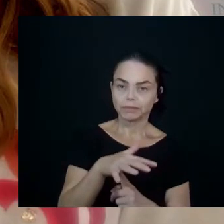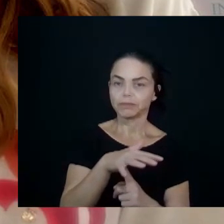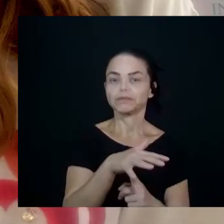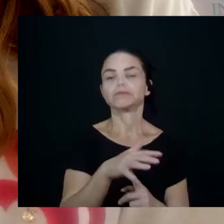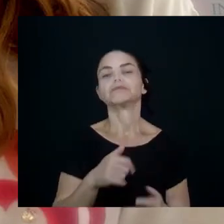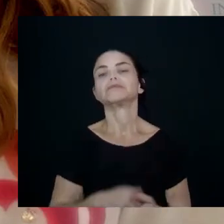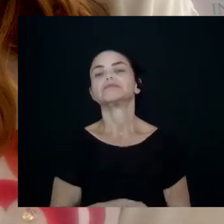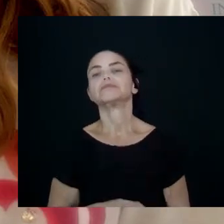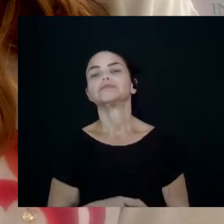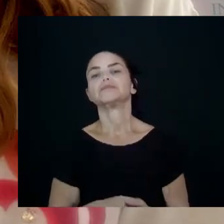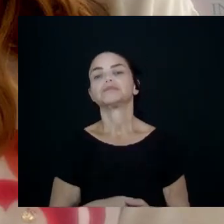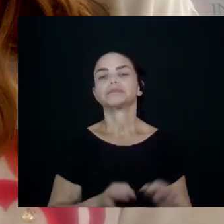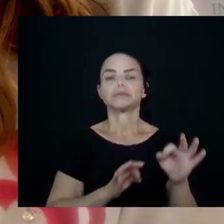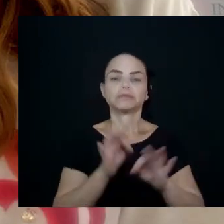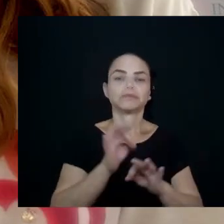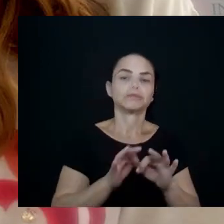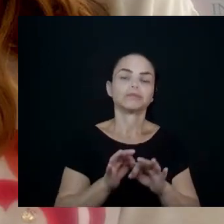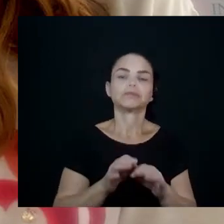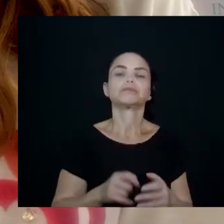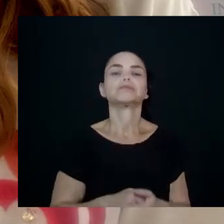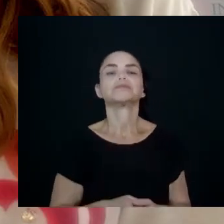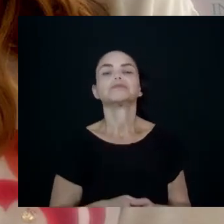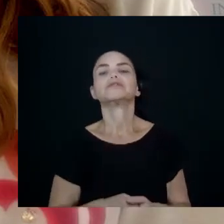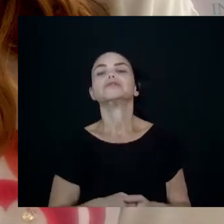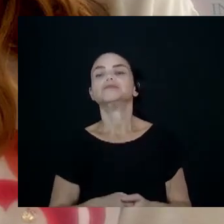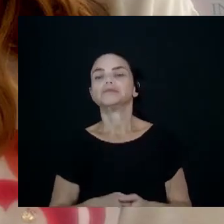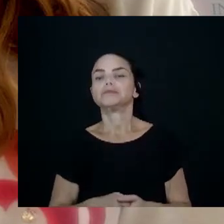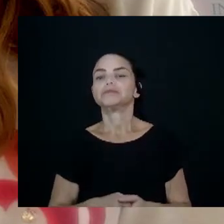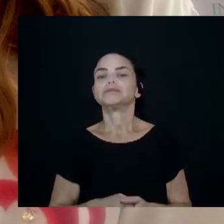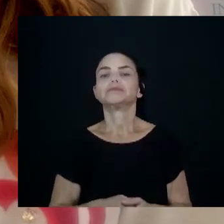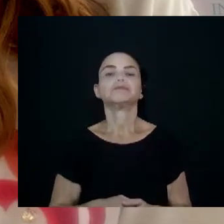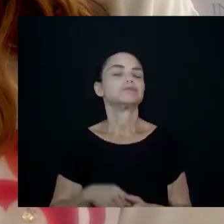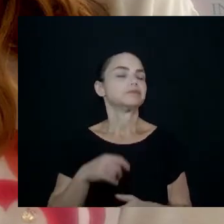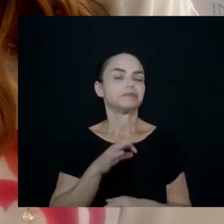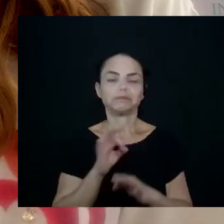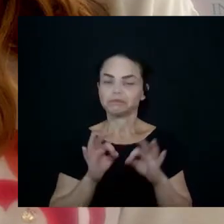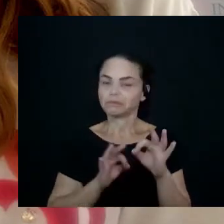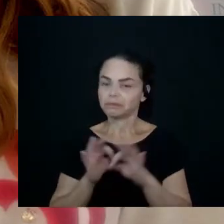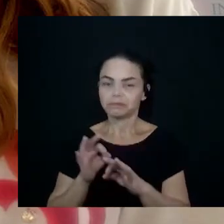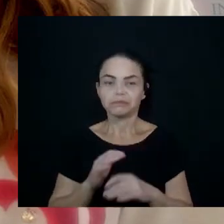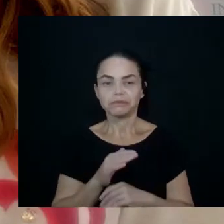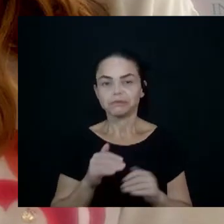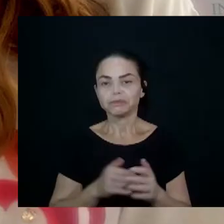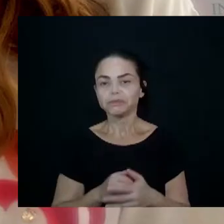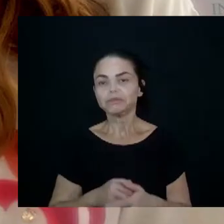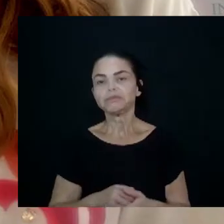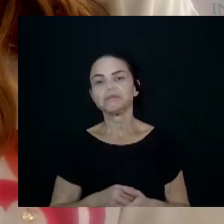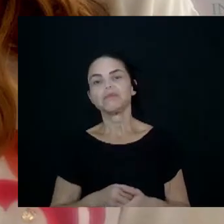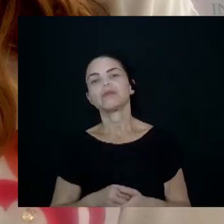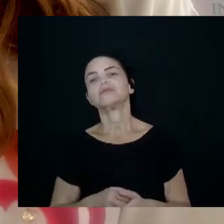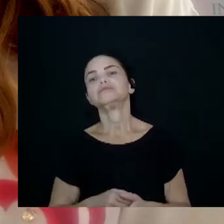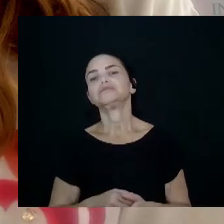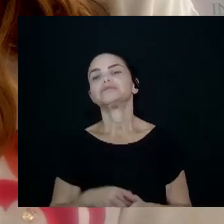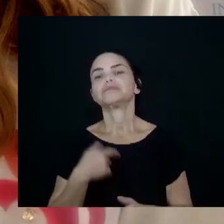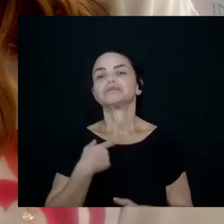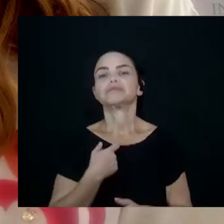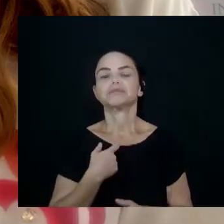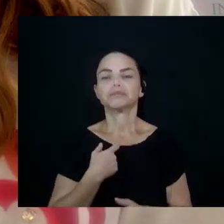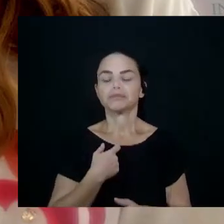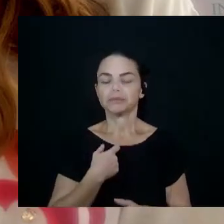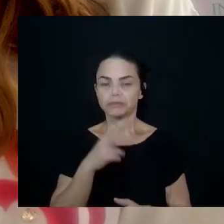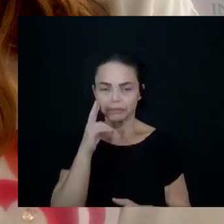feira. Eu estava ainda montando meu espaço. Um pouco insegura ali. Totalmente. Se jogou total, claro, mas...